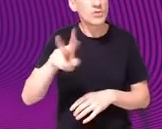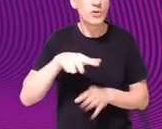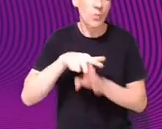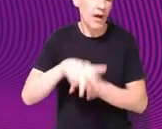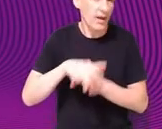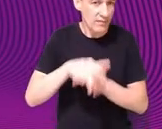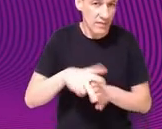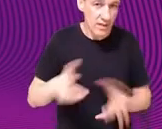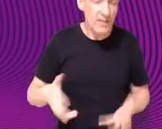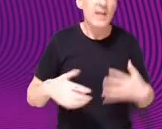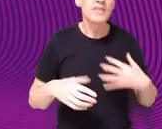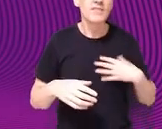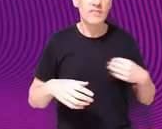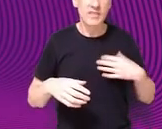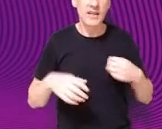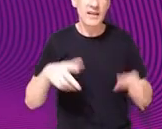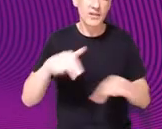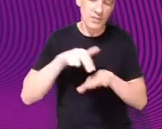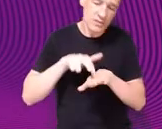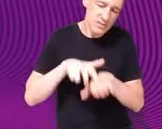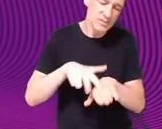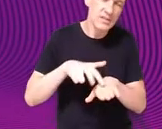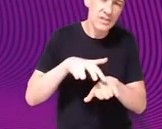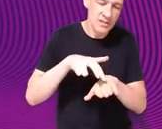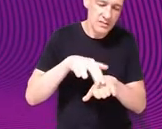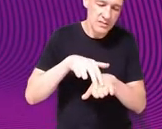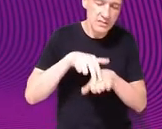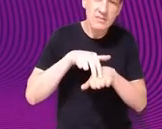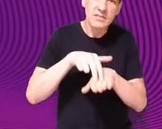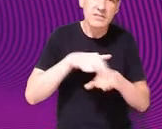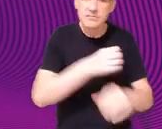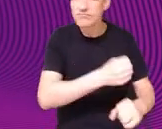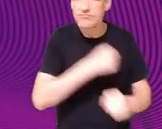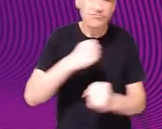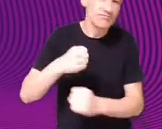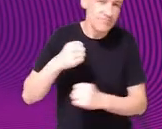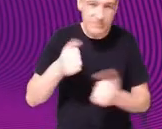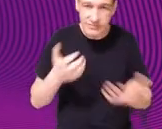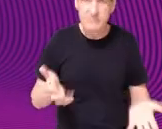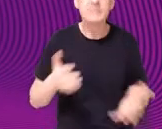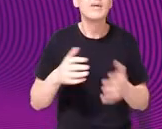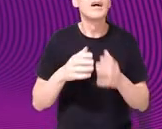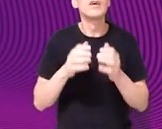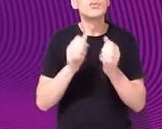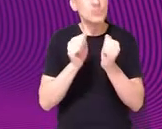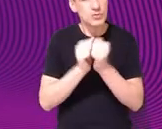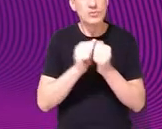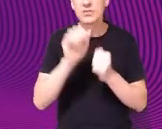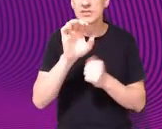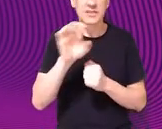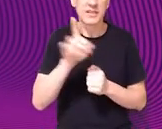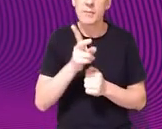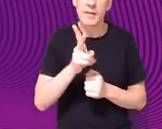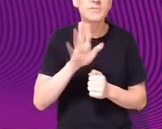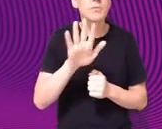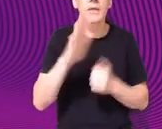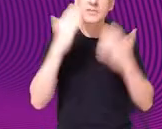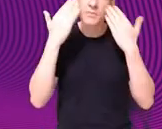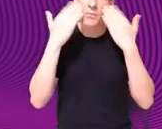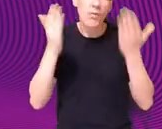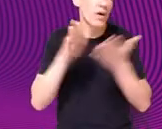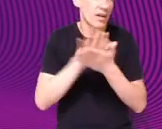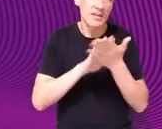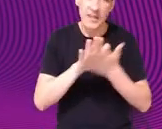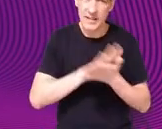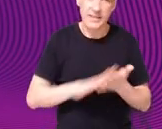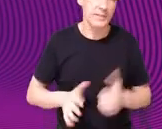paddle com o CDI, ela com o CDI também, mas agora plenamente assintomática. Então, para a gente poder fechar, eu